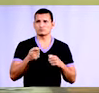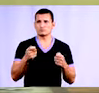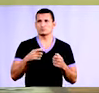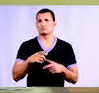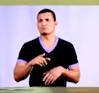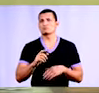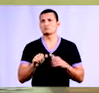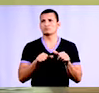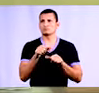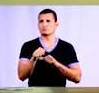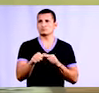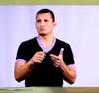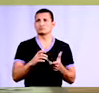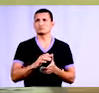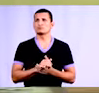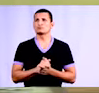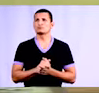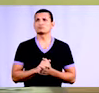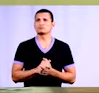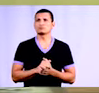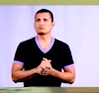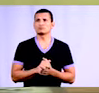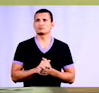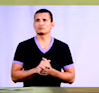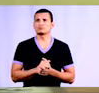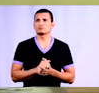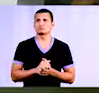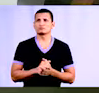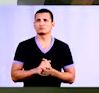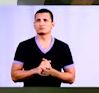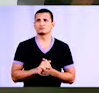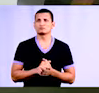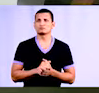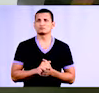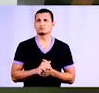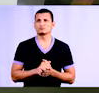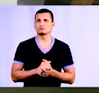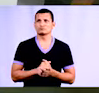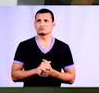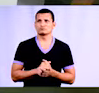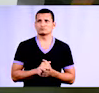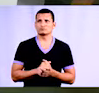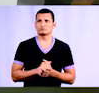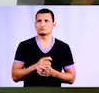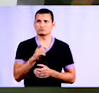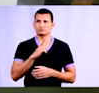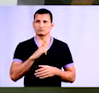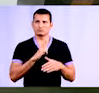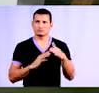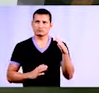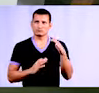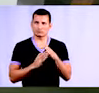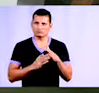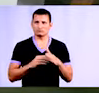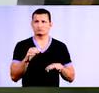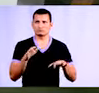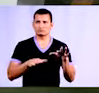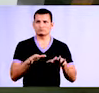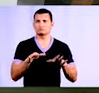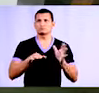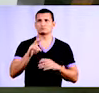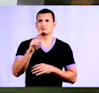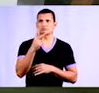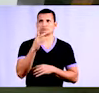lógica, teoricamente, sem limitação de tamanho. Muito bom, né? Lógico que você vai ter uma limitação que é o tamanho do HD, né, mais ou